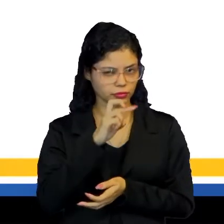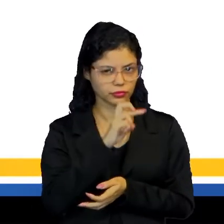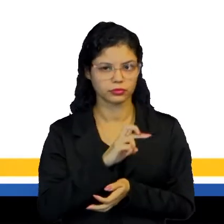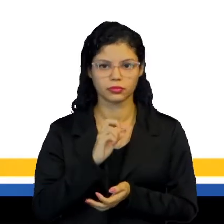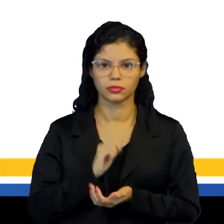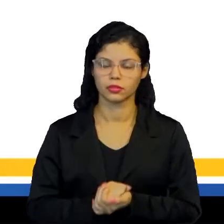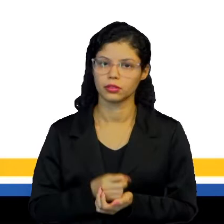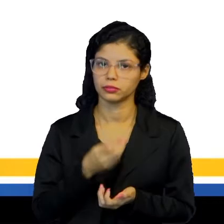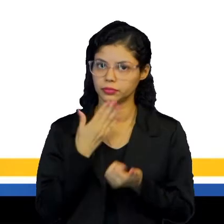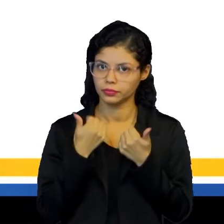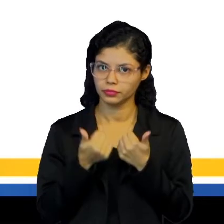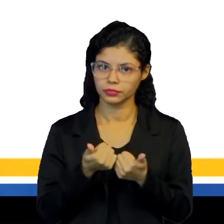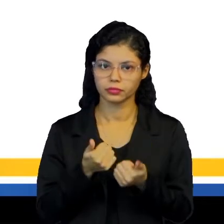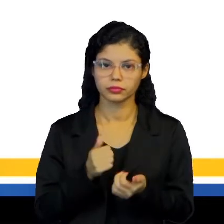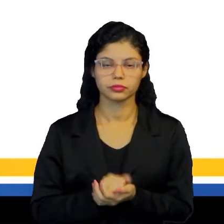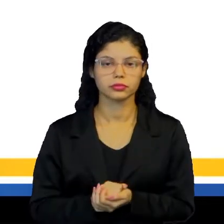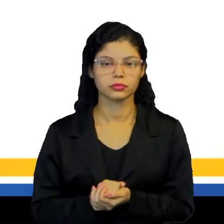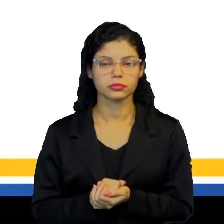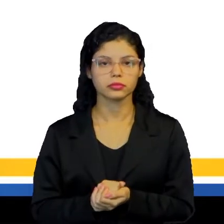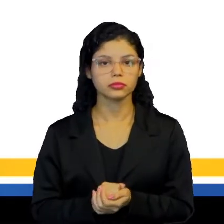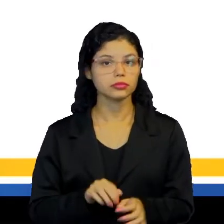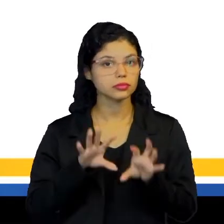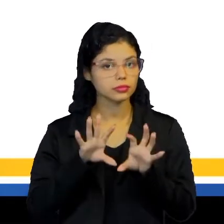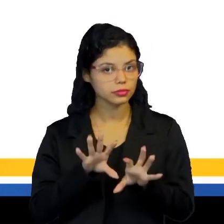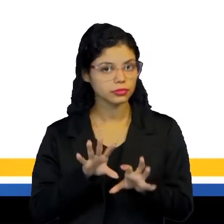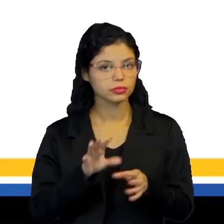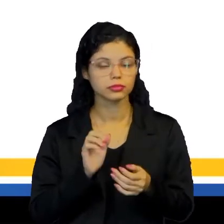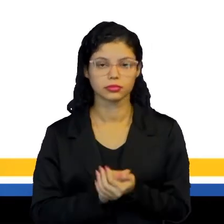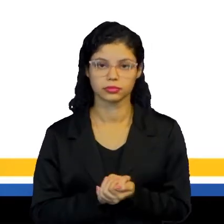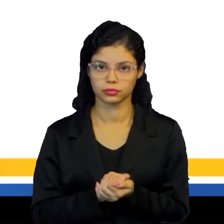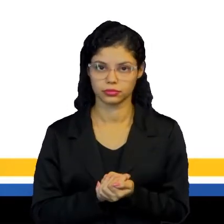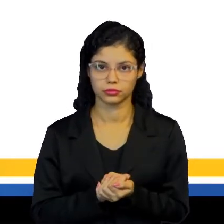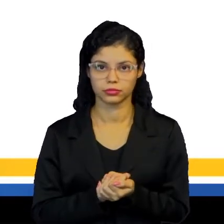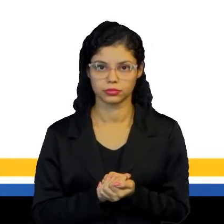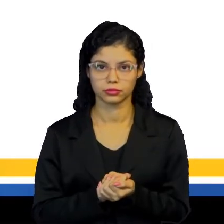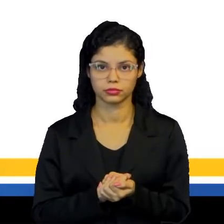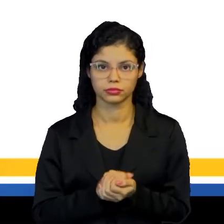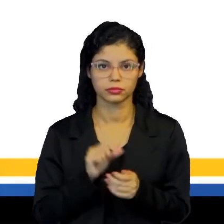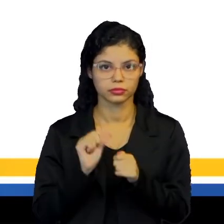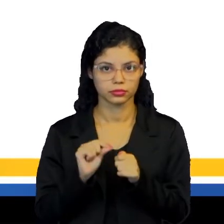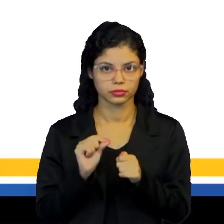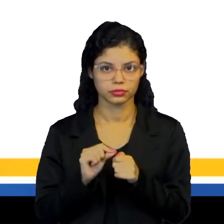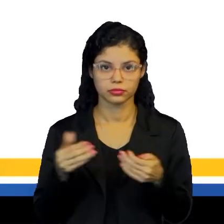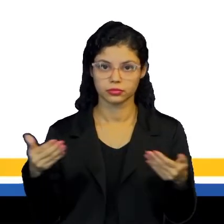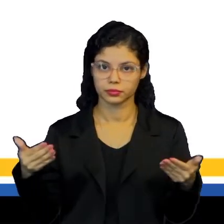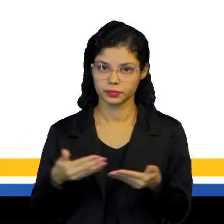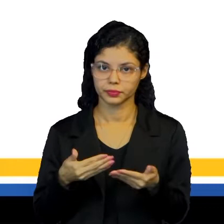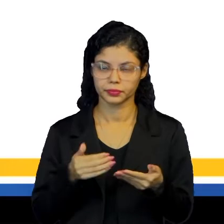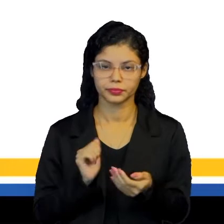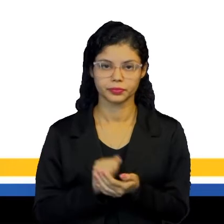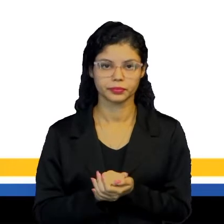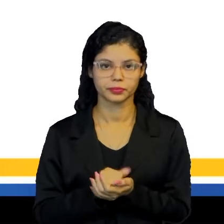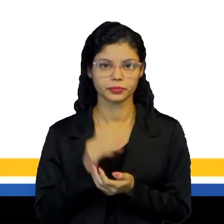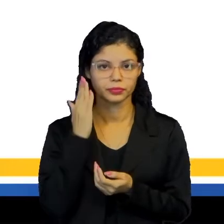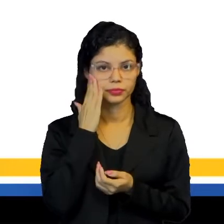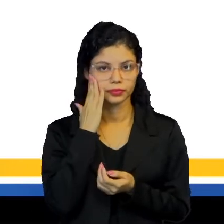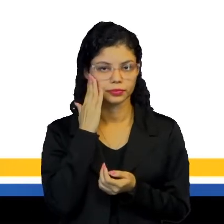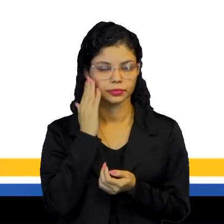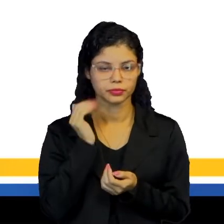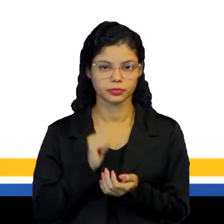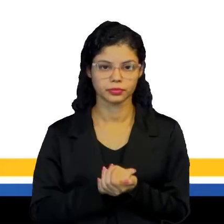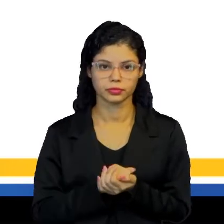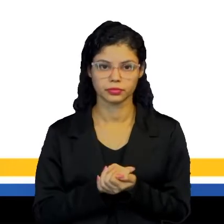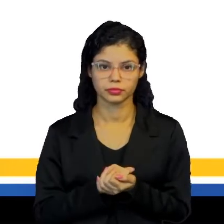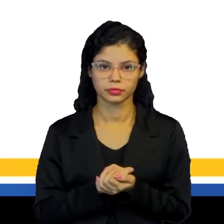analisá-las. Tudo bem? É isso que faremos agora, compreender